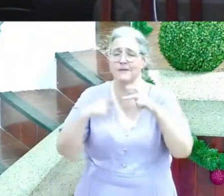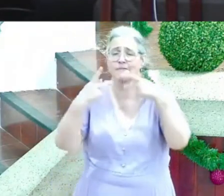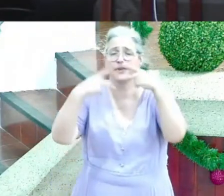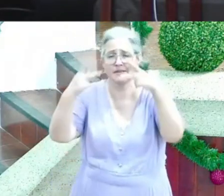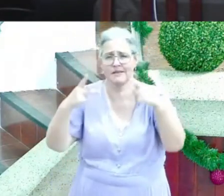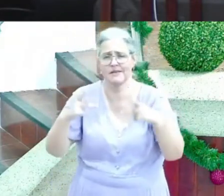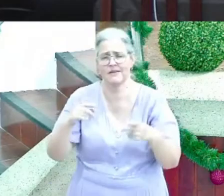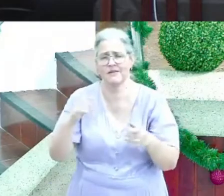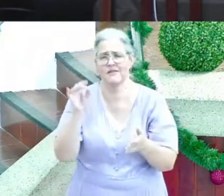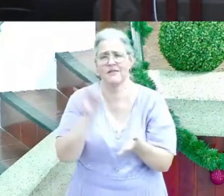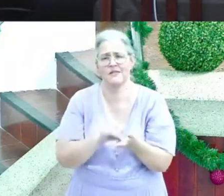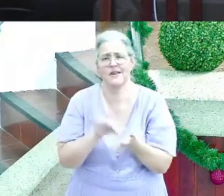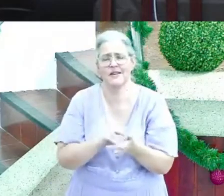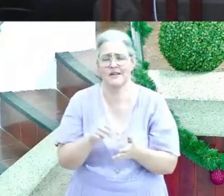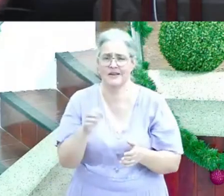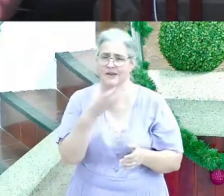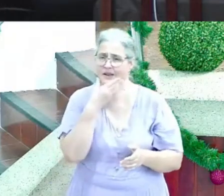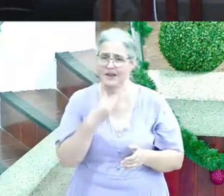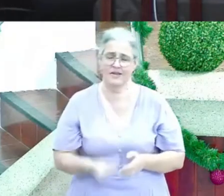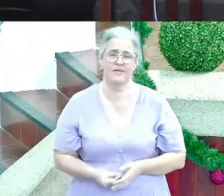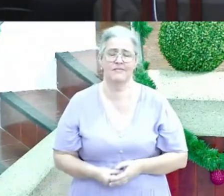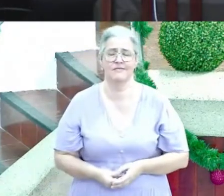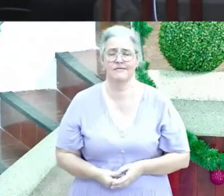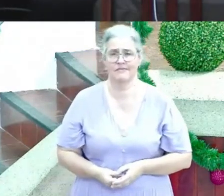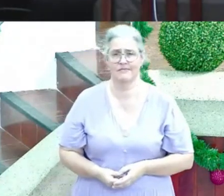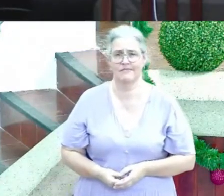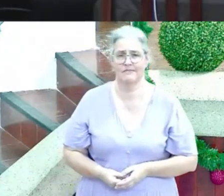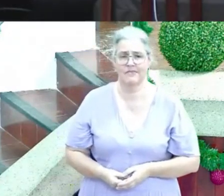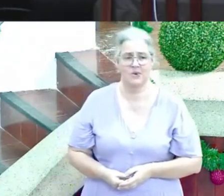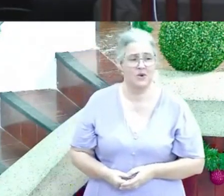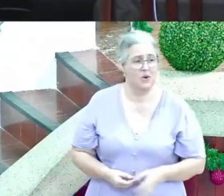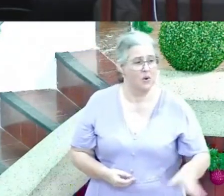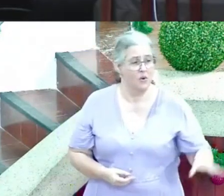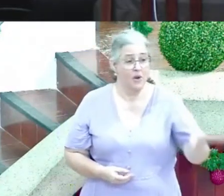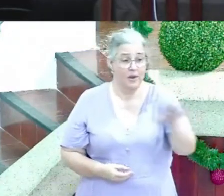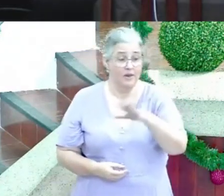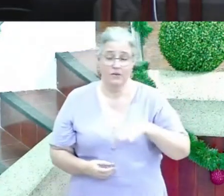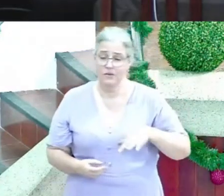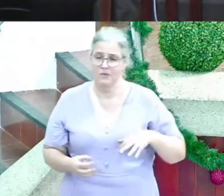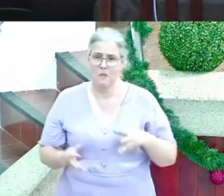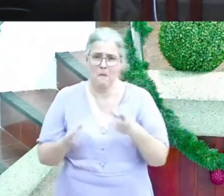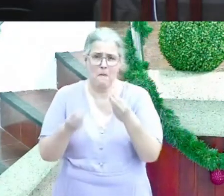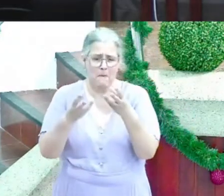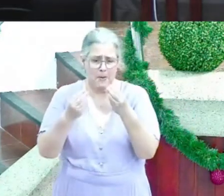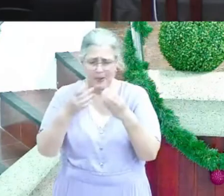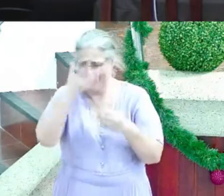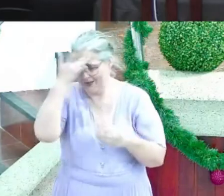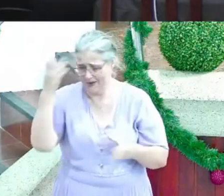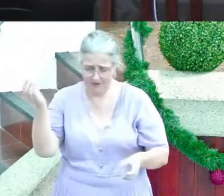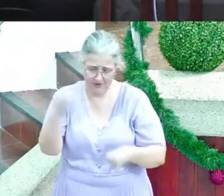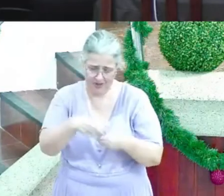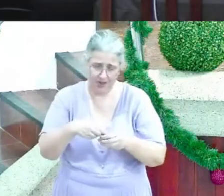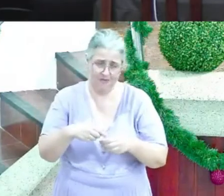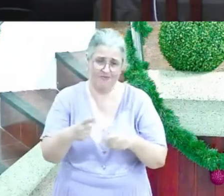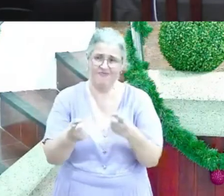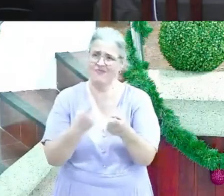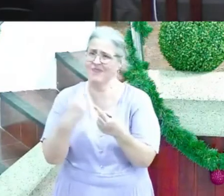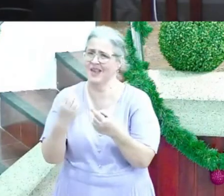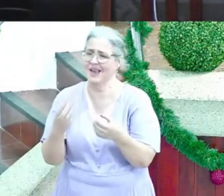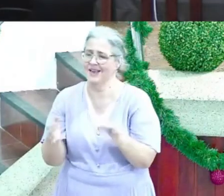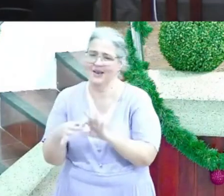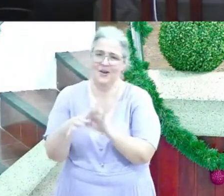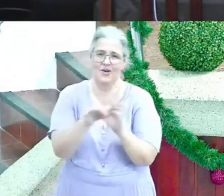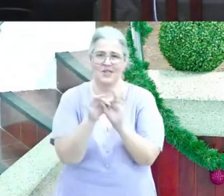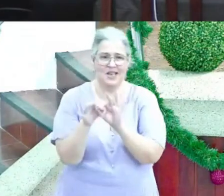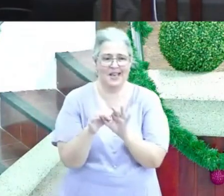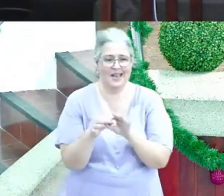2,3 bilhões de pessoas vão estar se reunindo nos próximos dias para trocar presentes. E isso é